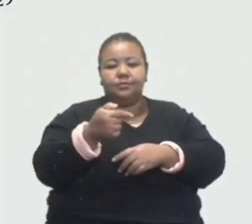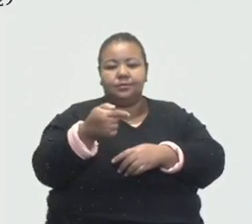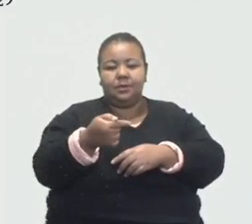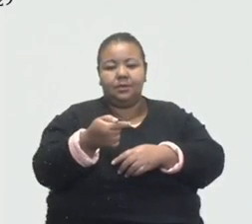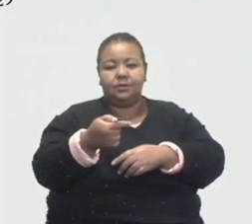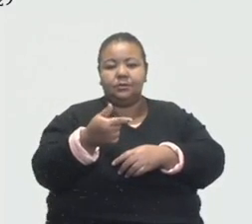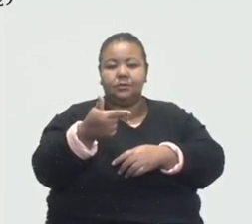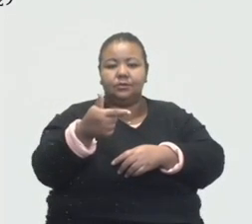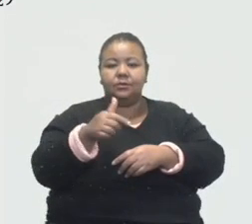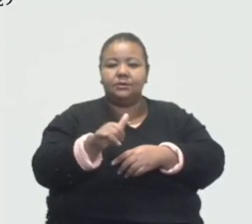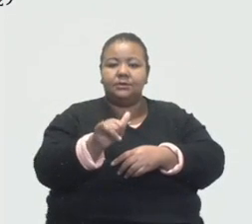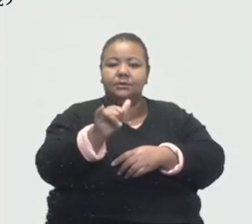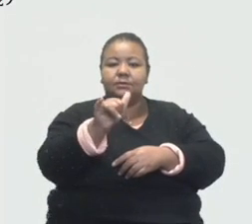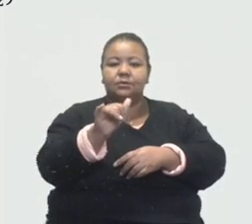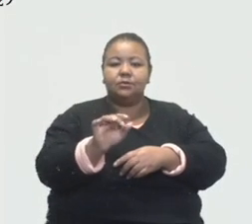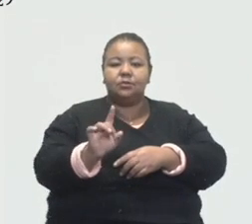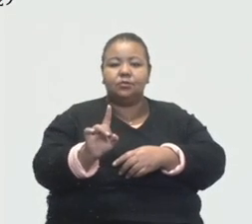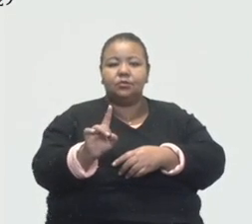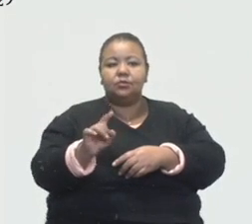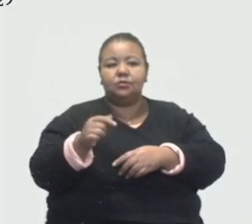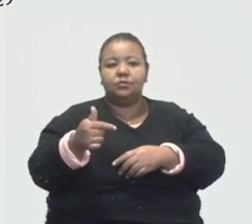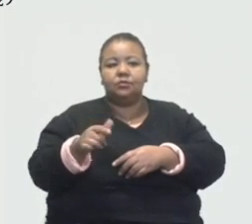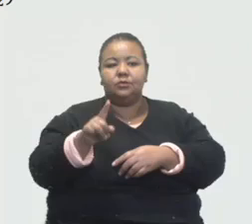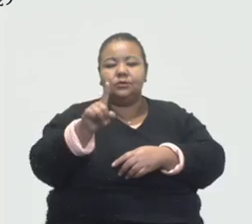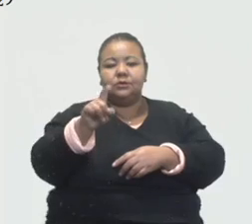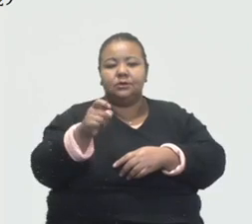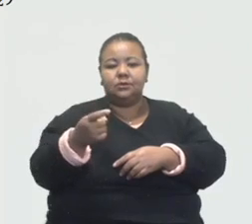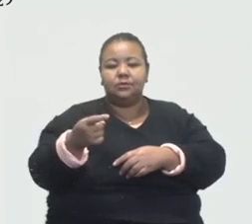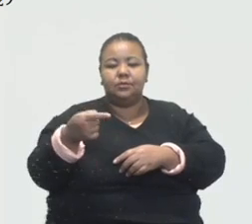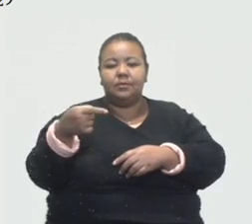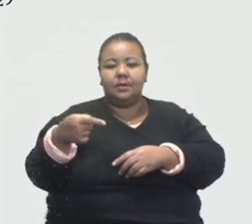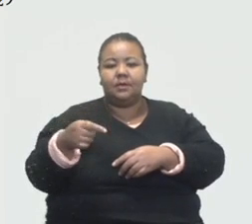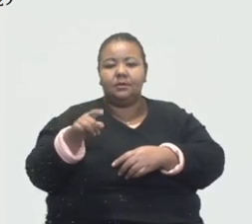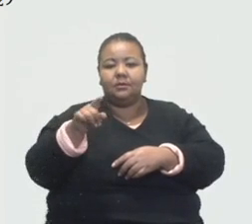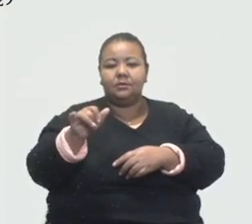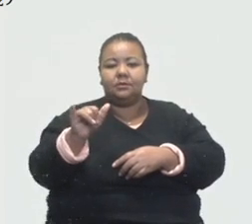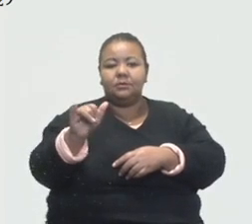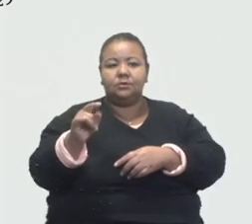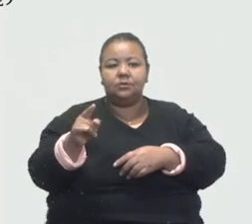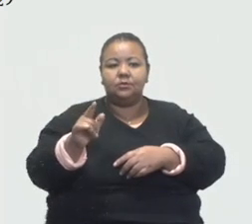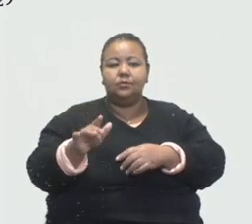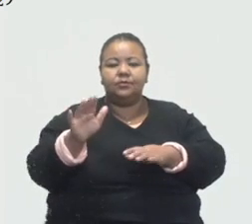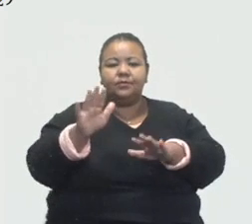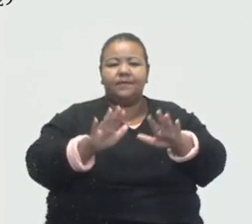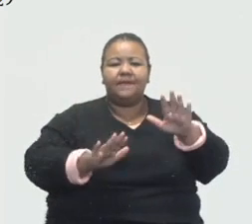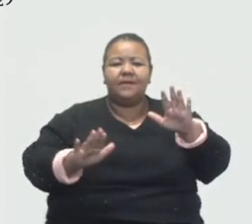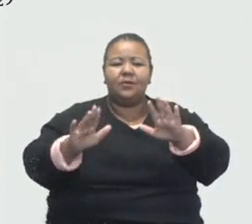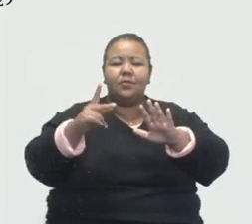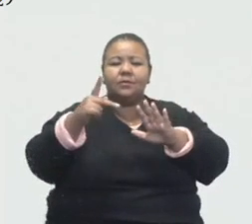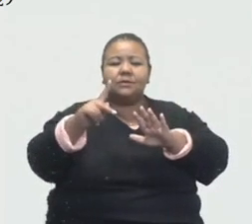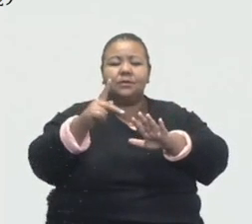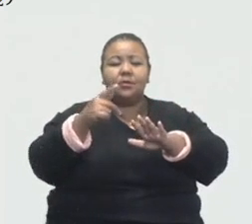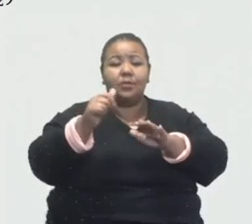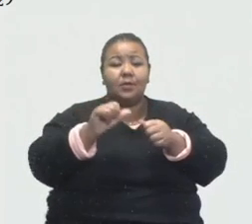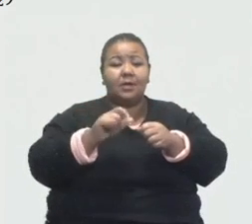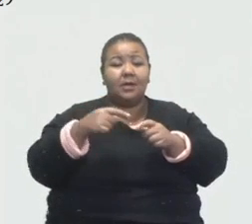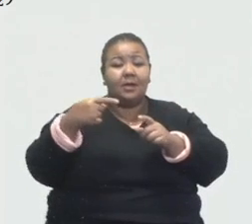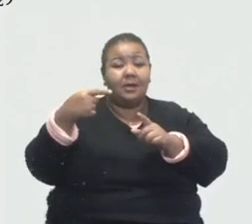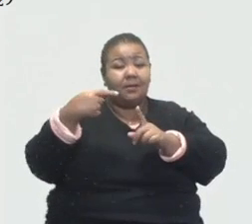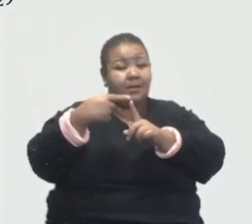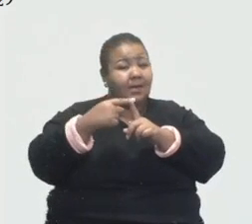menos 2y1, x1 menos y1. Arrume seu material que estava mais, tá? É menos.